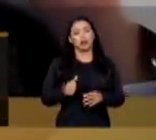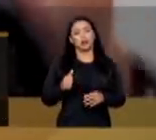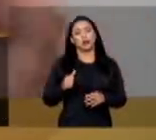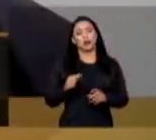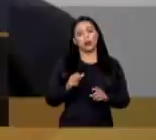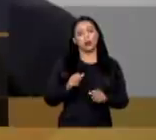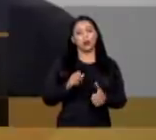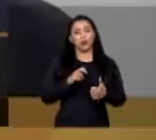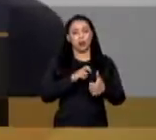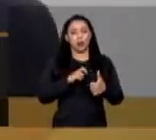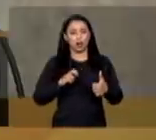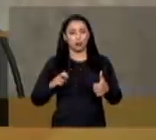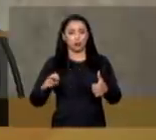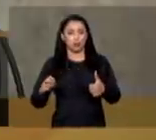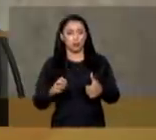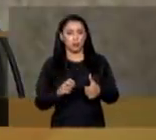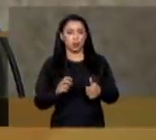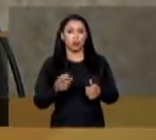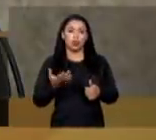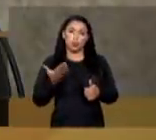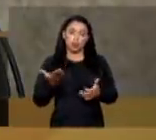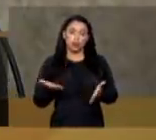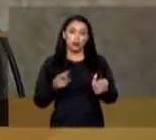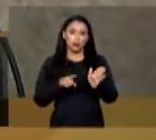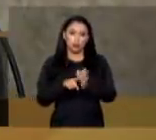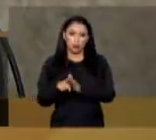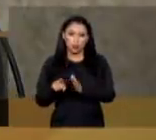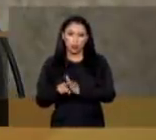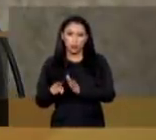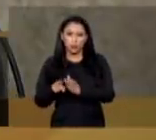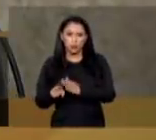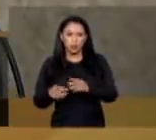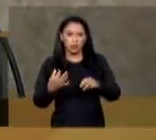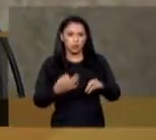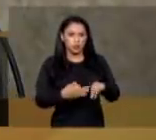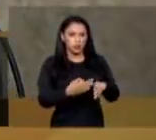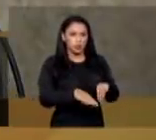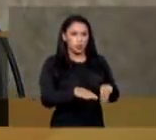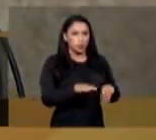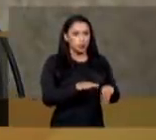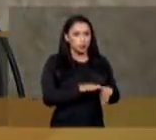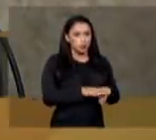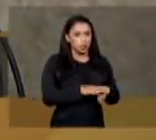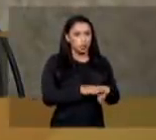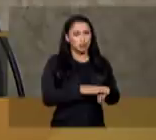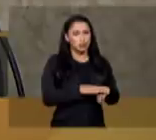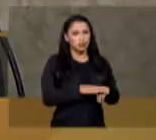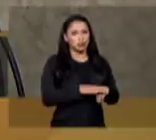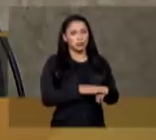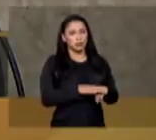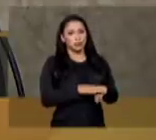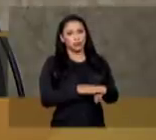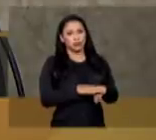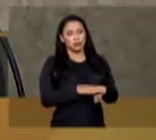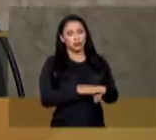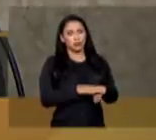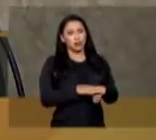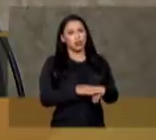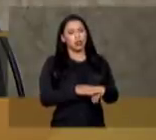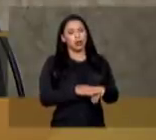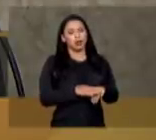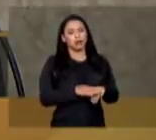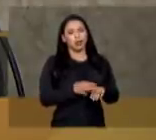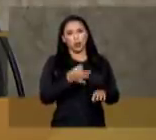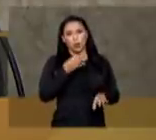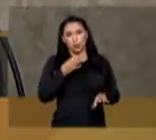da 13ª Vara Federal de Curitiba para julgar o ex-presidente Lula. Pares, se há alguma divergência